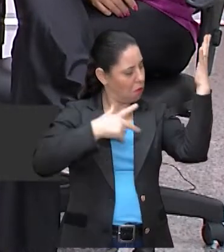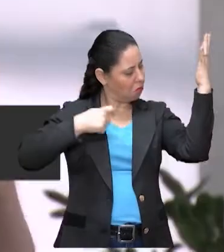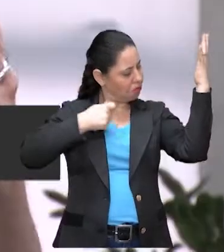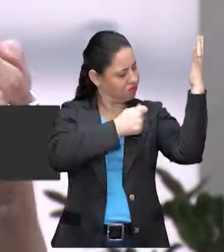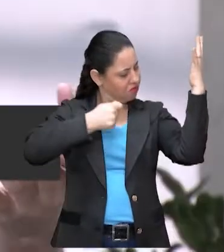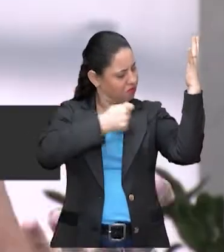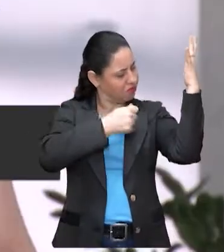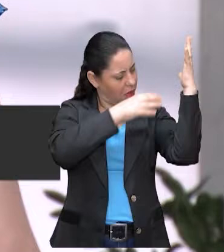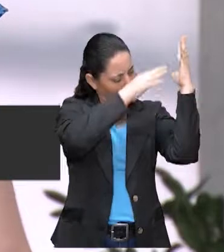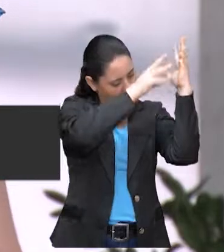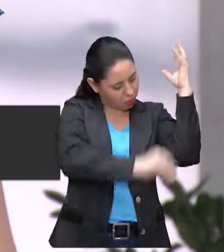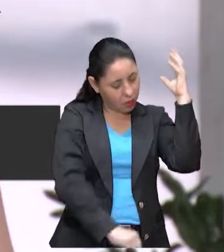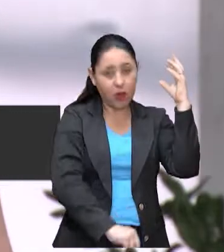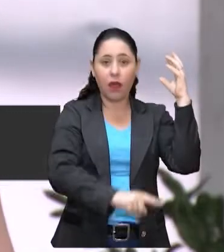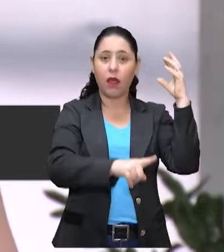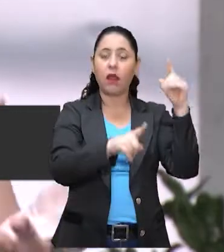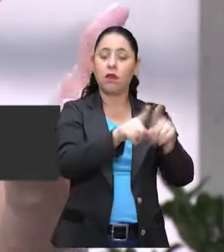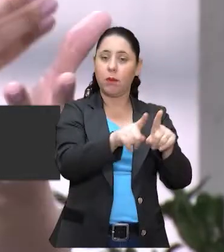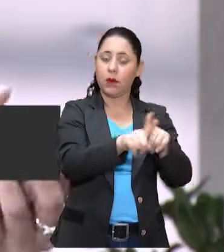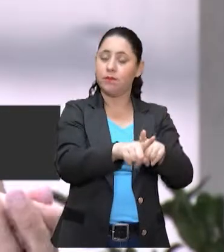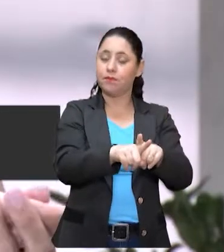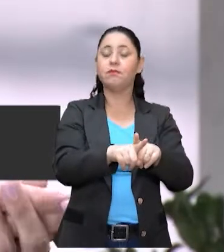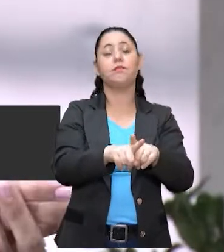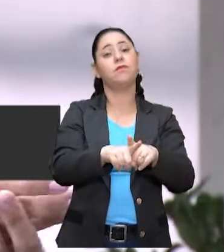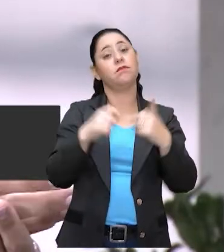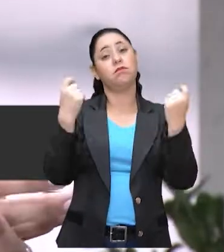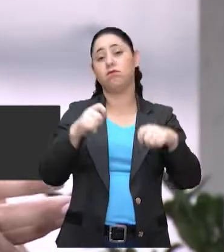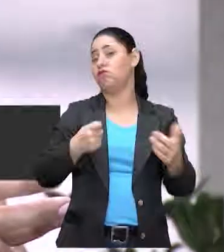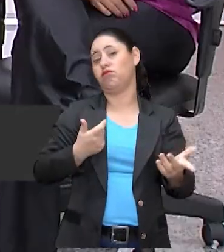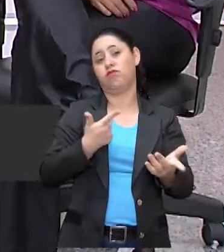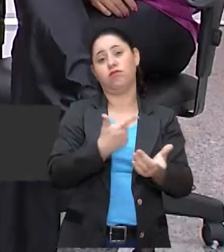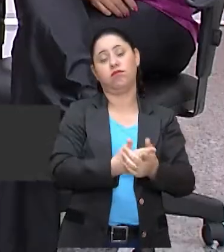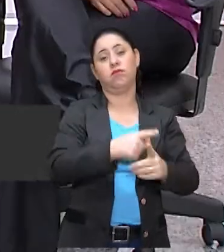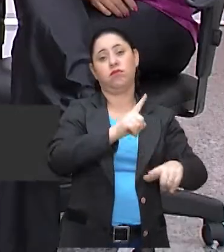bem. Ele vai ter que comprar esse